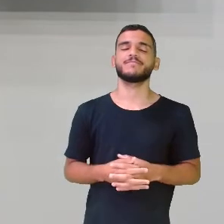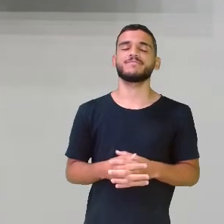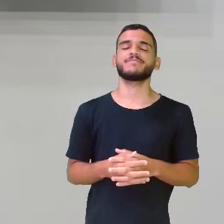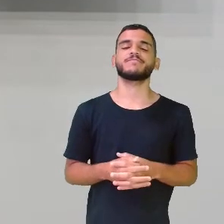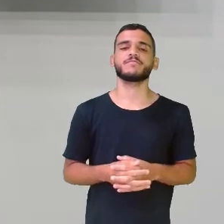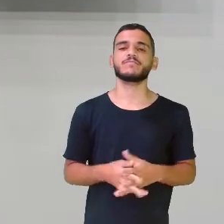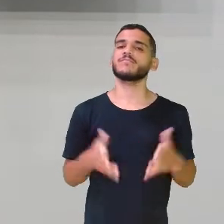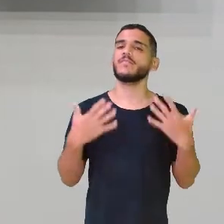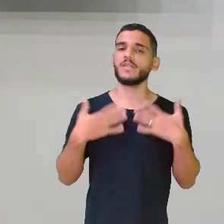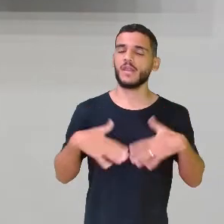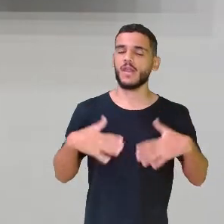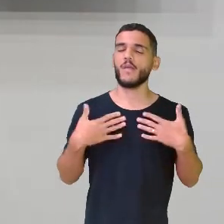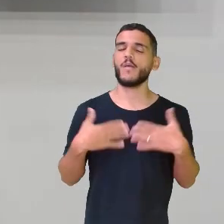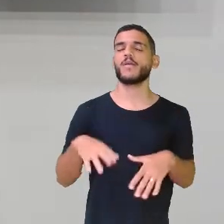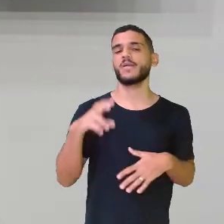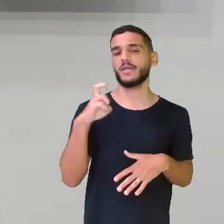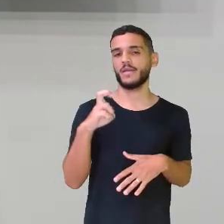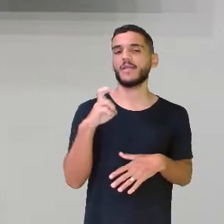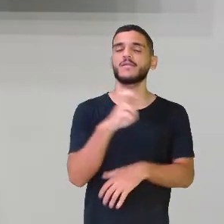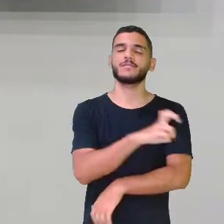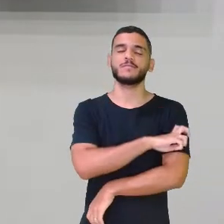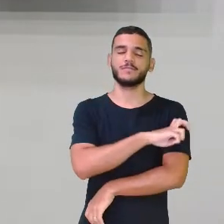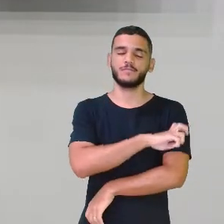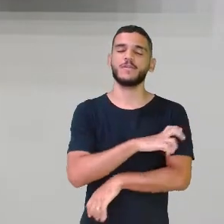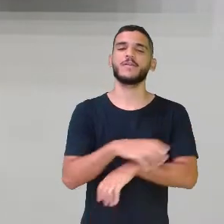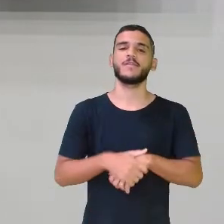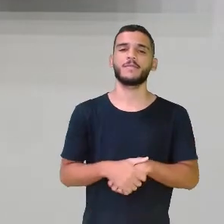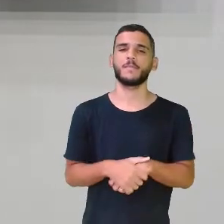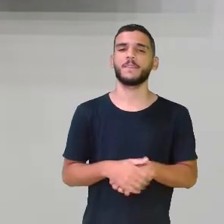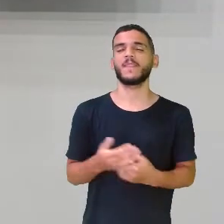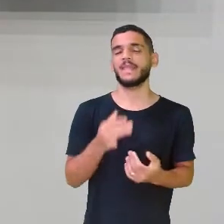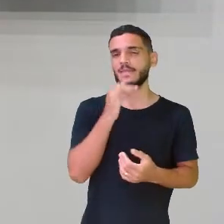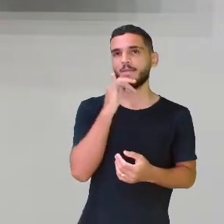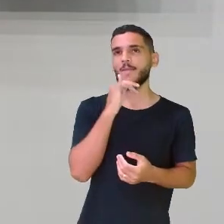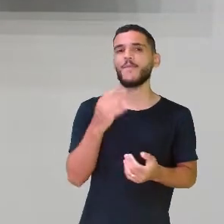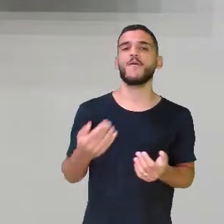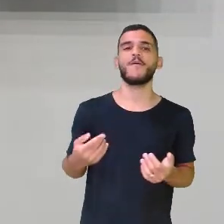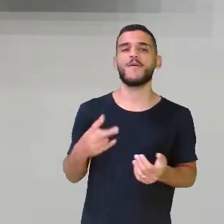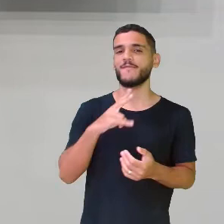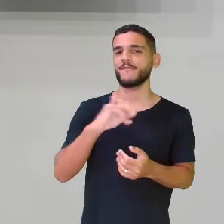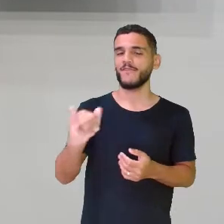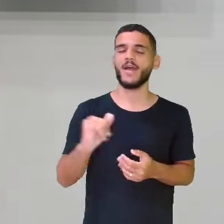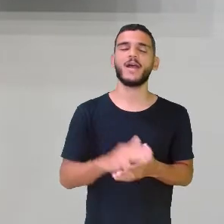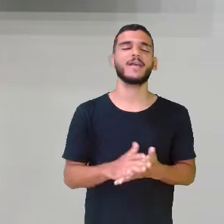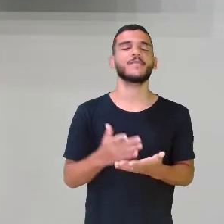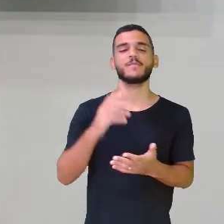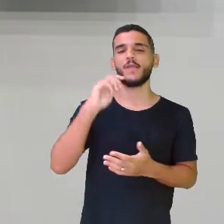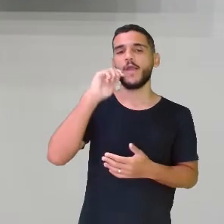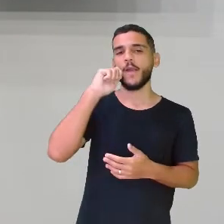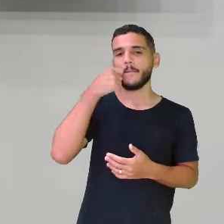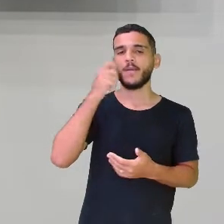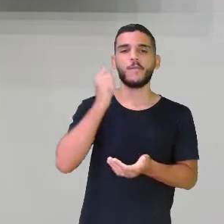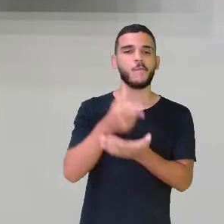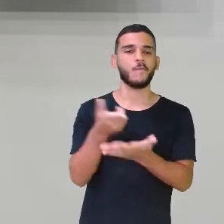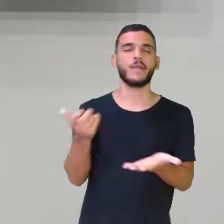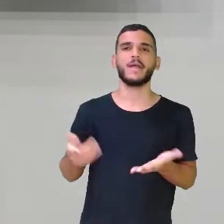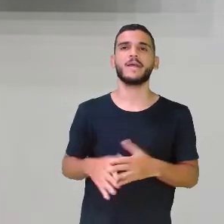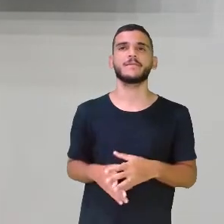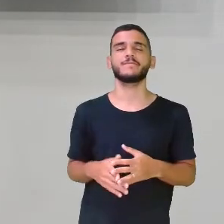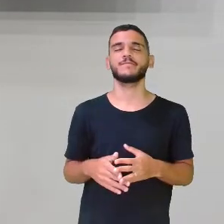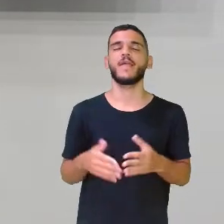Tranquilo, quinto ano, não vai chegar na padaria pedindo 200